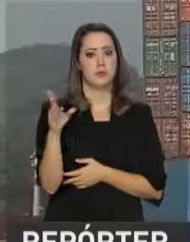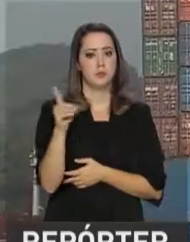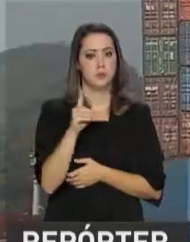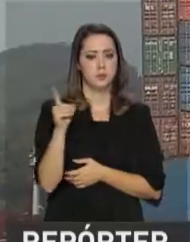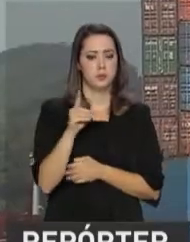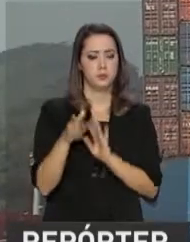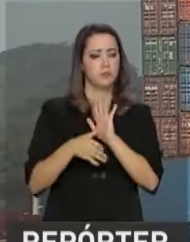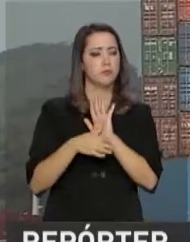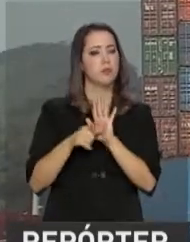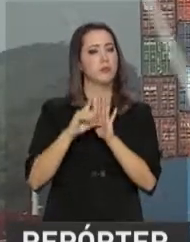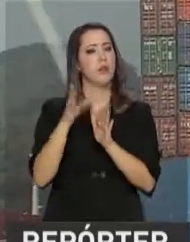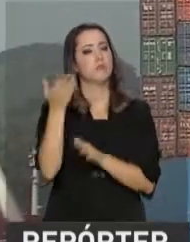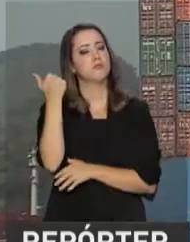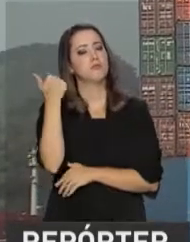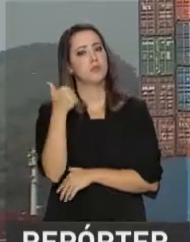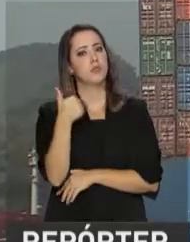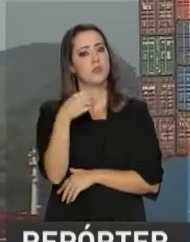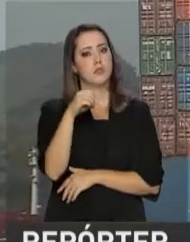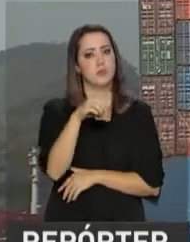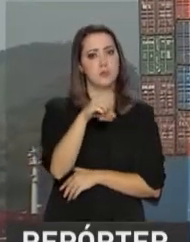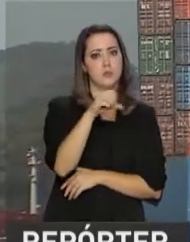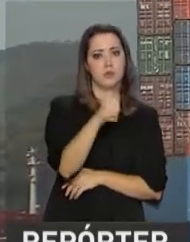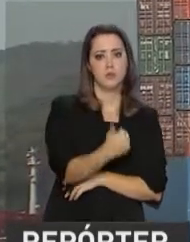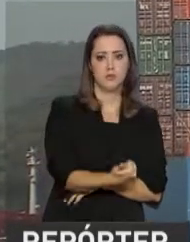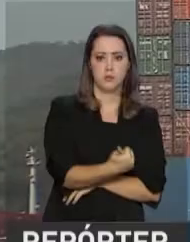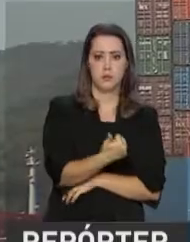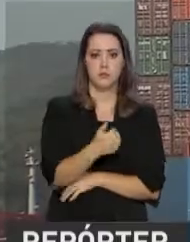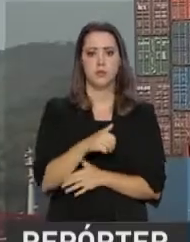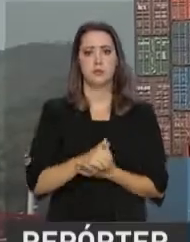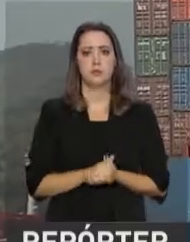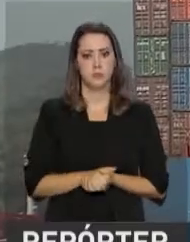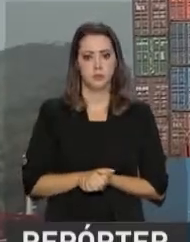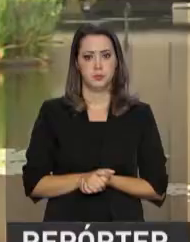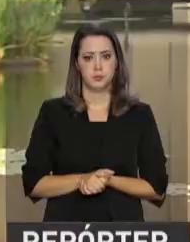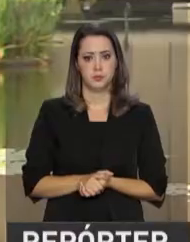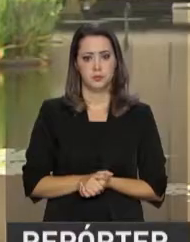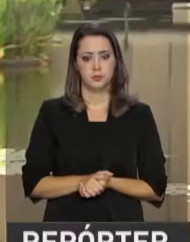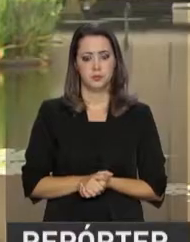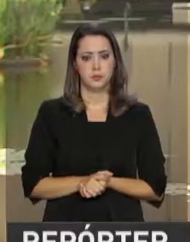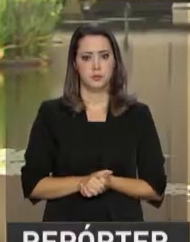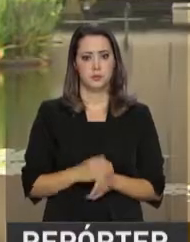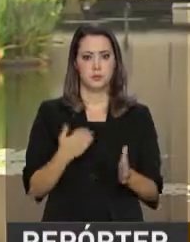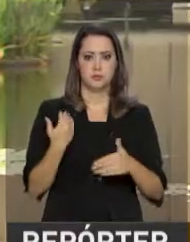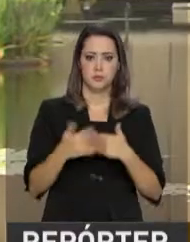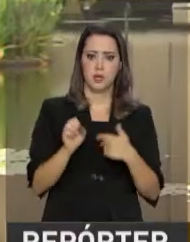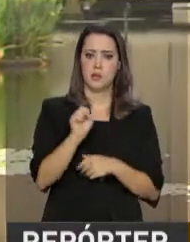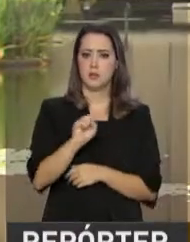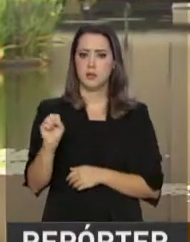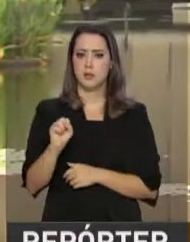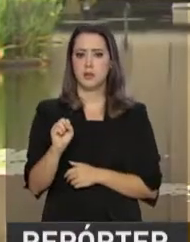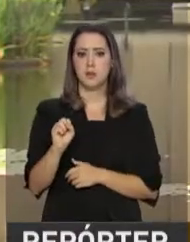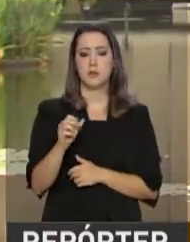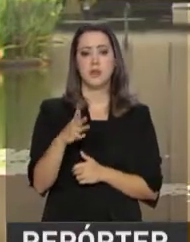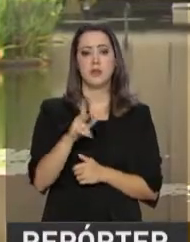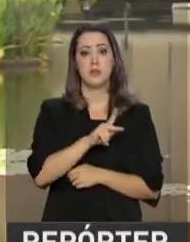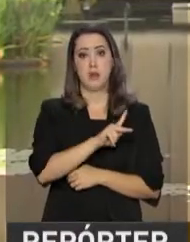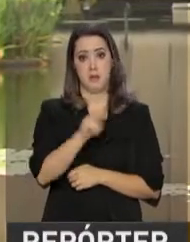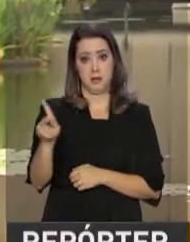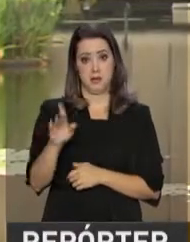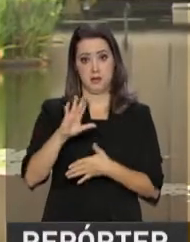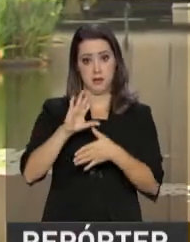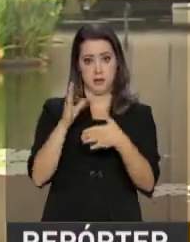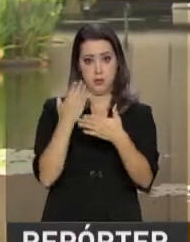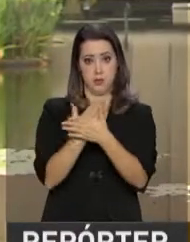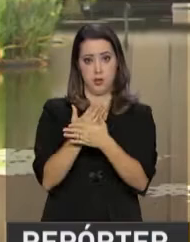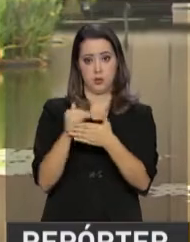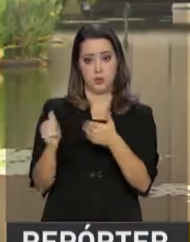dólares registradas no ano da fundação, em 1991. A cada semestre, a presidência da cúpula é ocupada por um